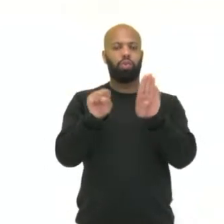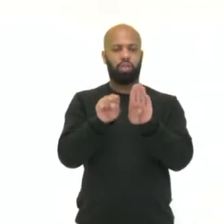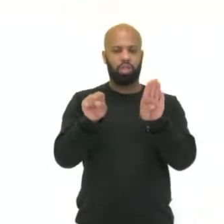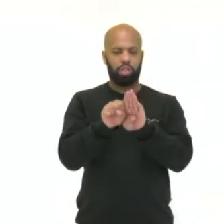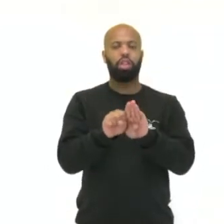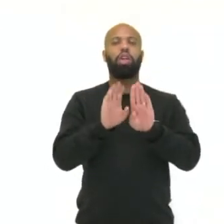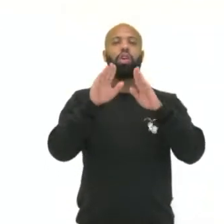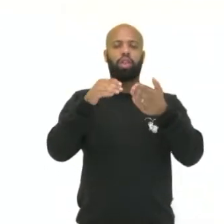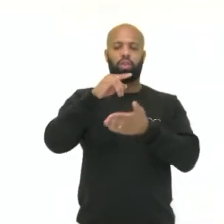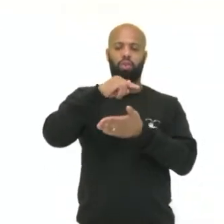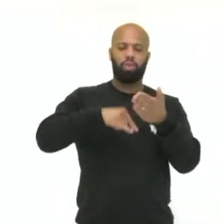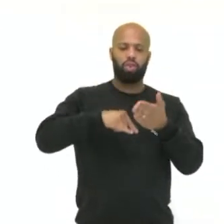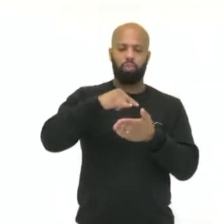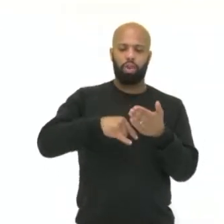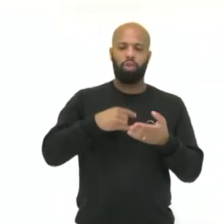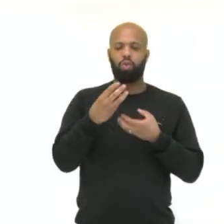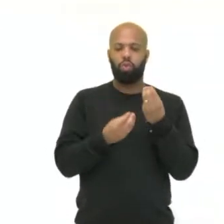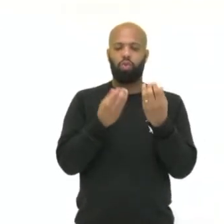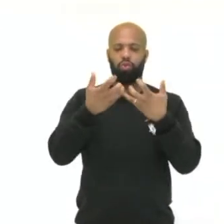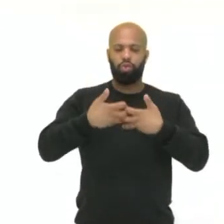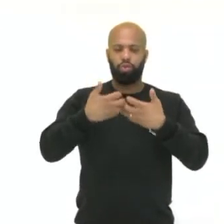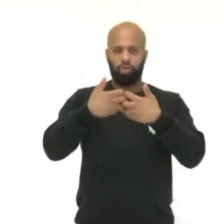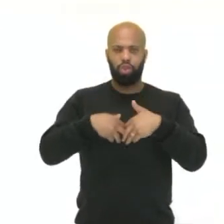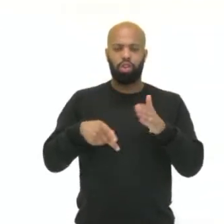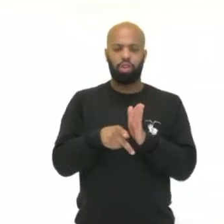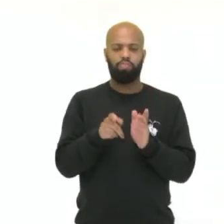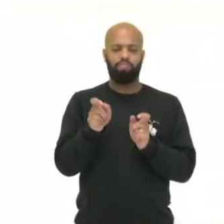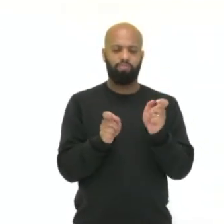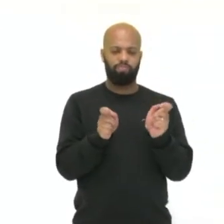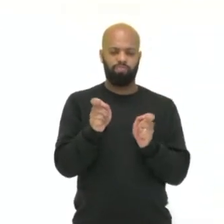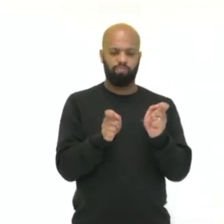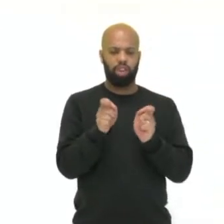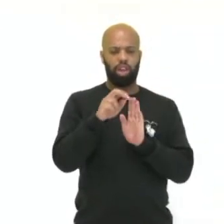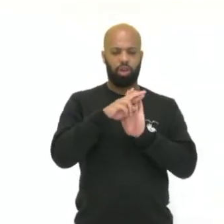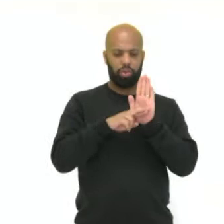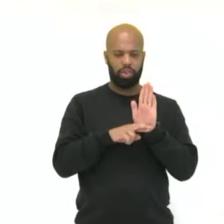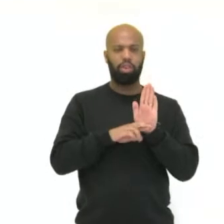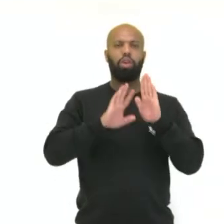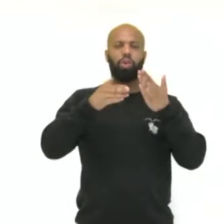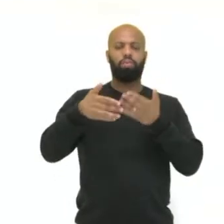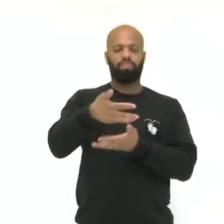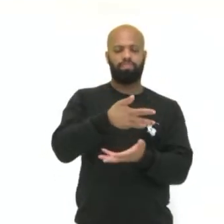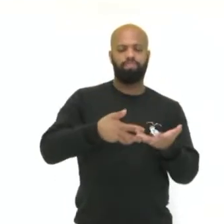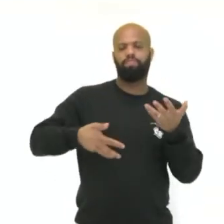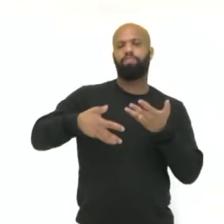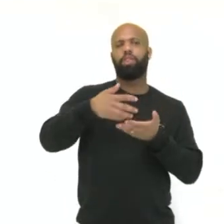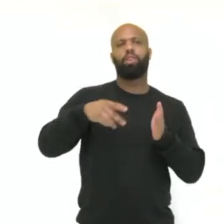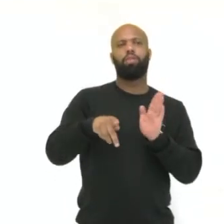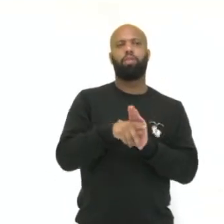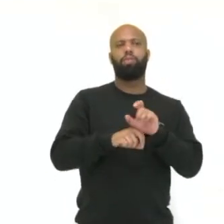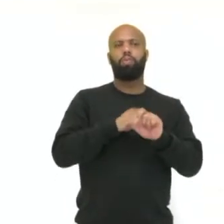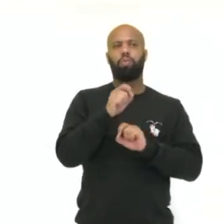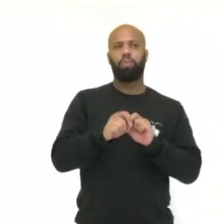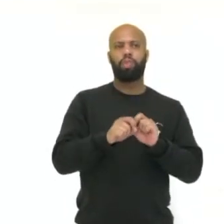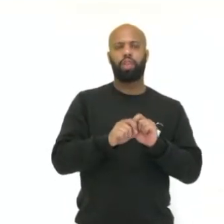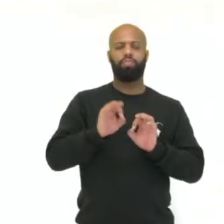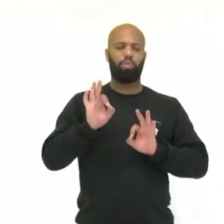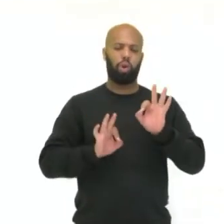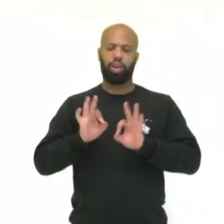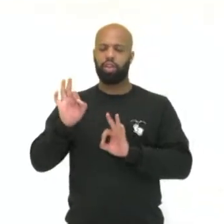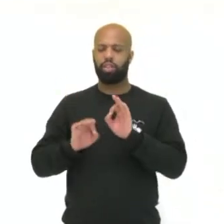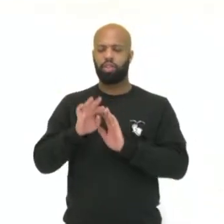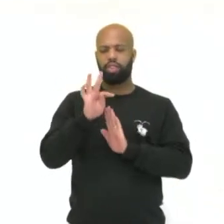Documento funciona como sinônimo de regulamentação, contribuindo assim com a progressão do texto,